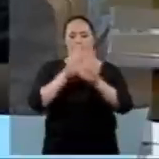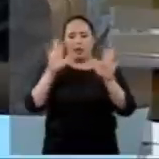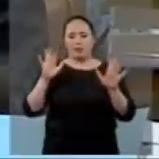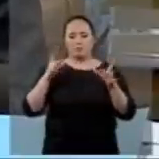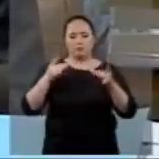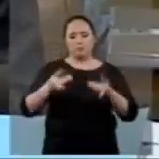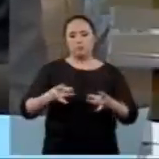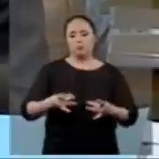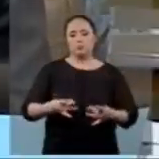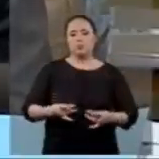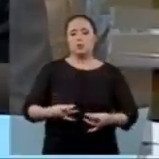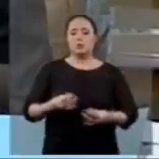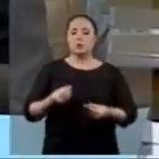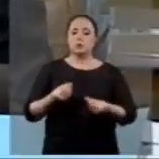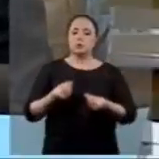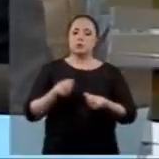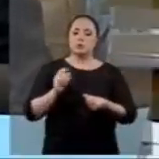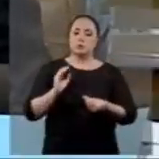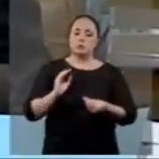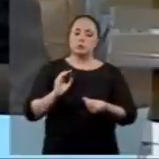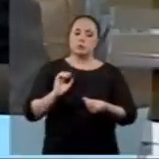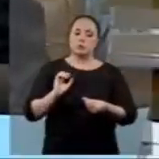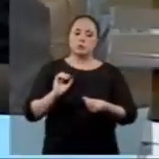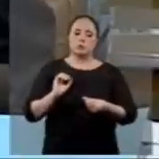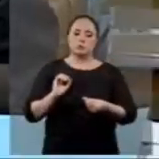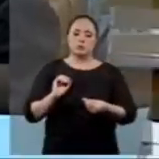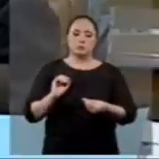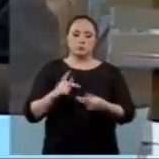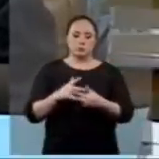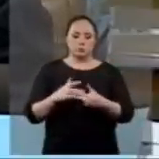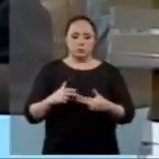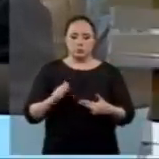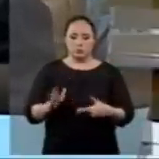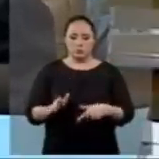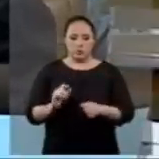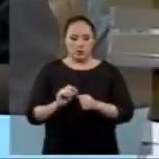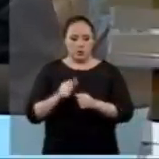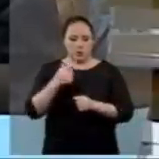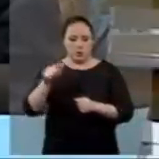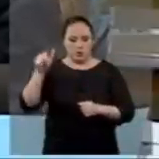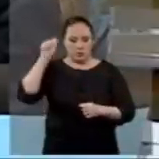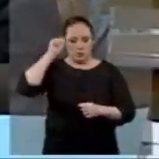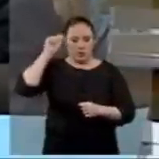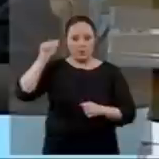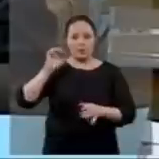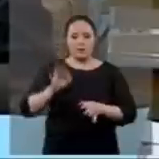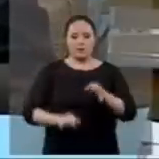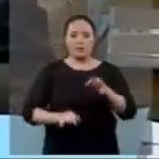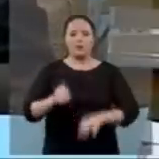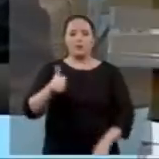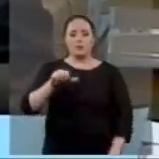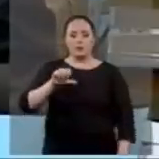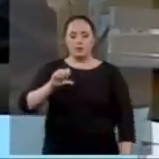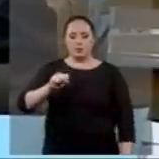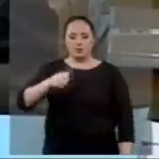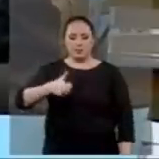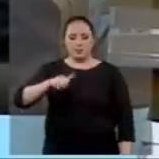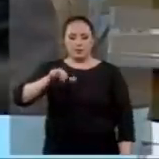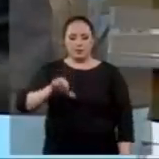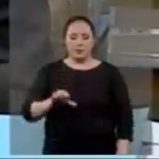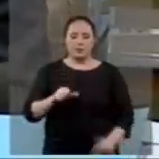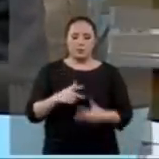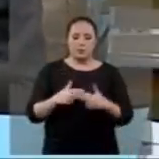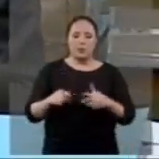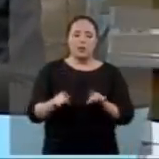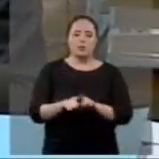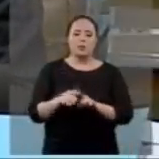expressiva a maneira de que já o fizeram o Chief Justice John Marshall quando do julgamento em 1819, no